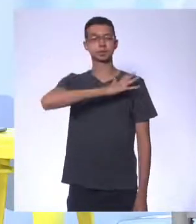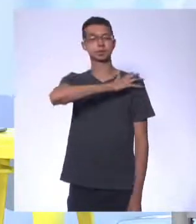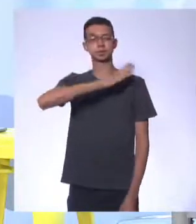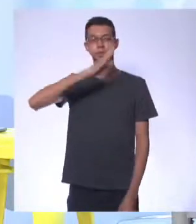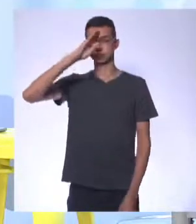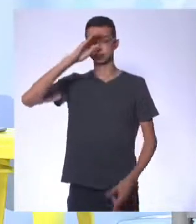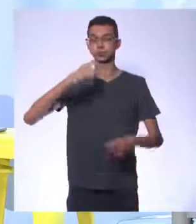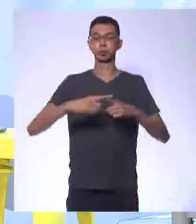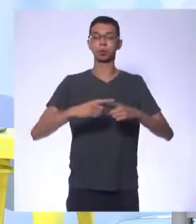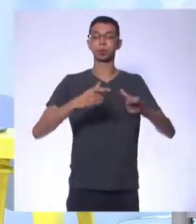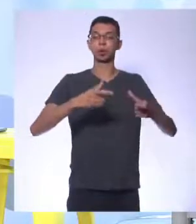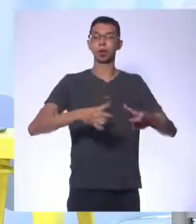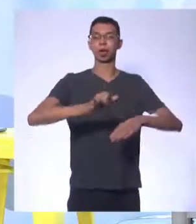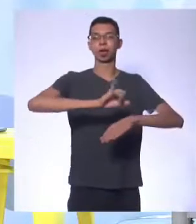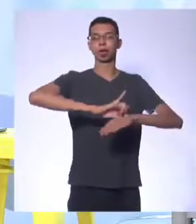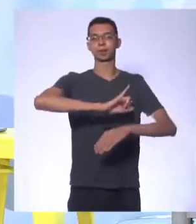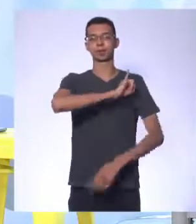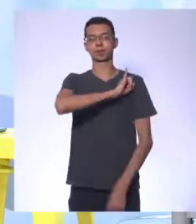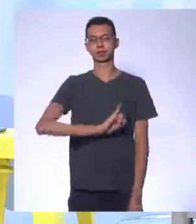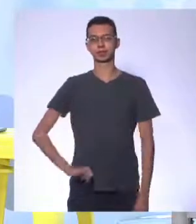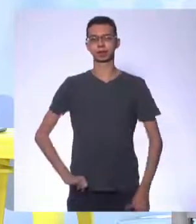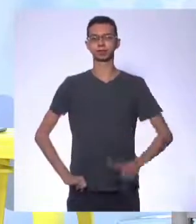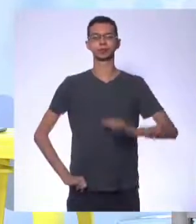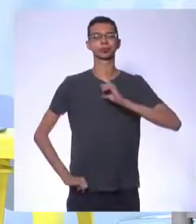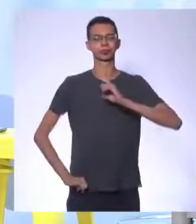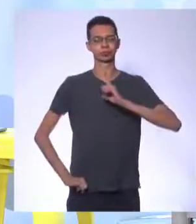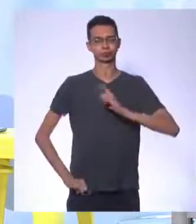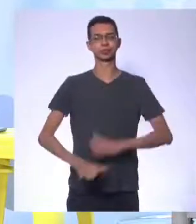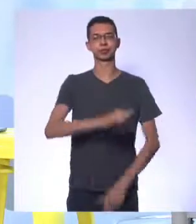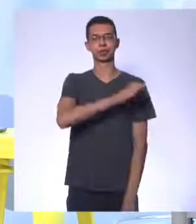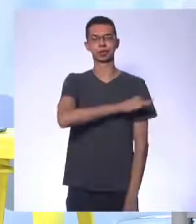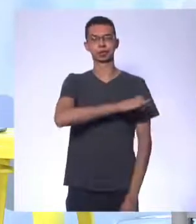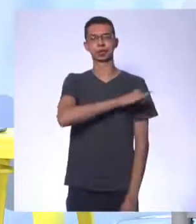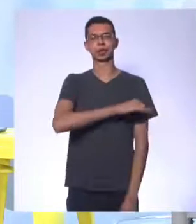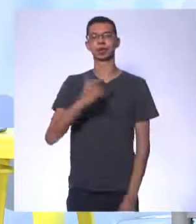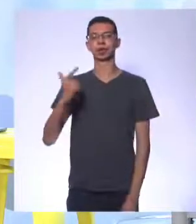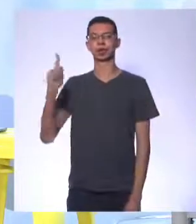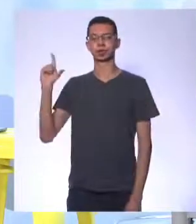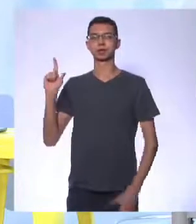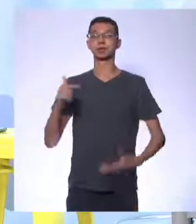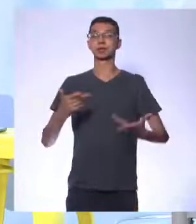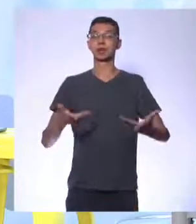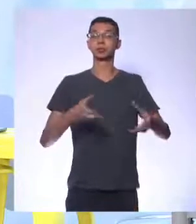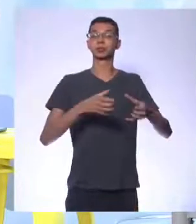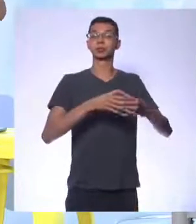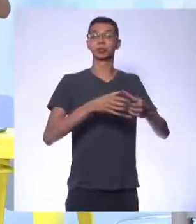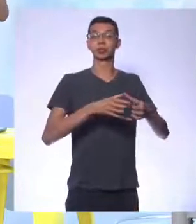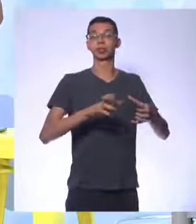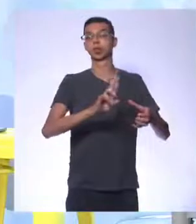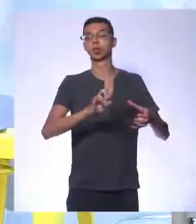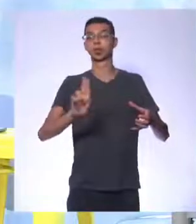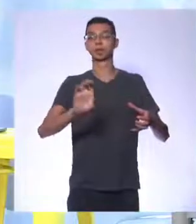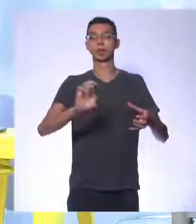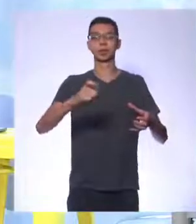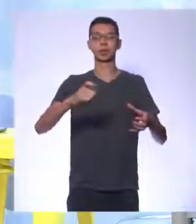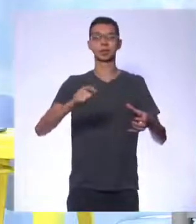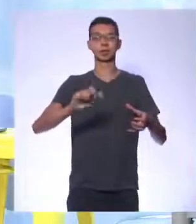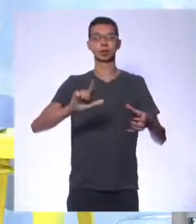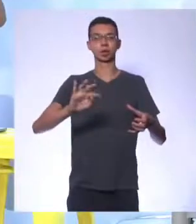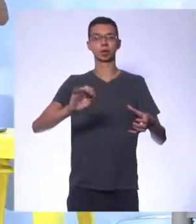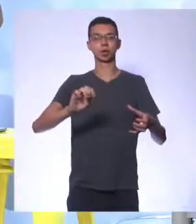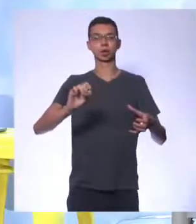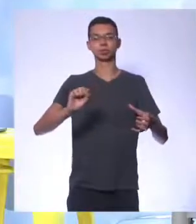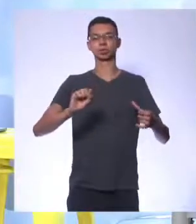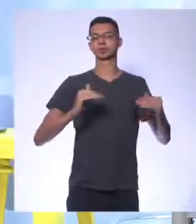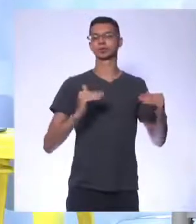era a capital do Império, e eles eram considerados os exaltados. Certo? Para a gente entender um pouco melhor